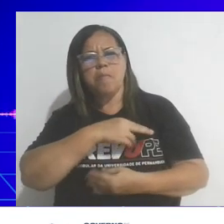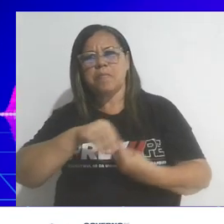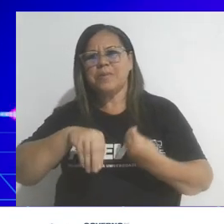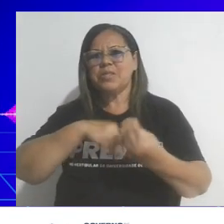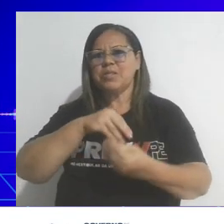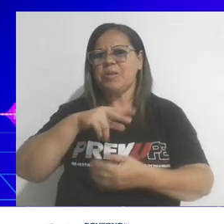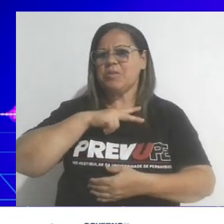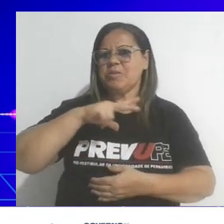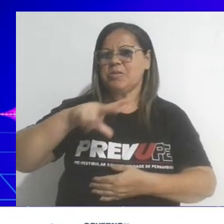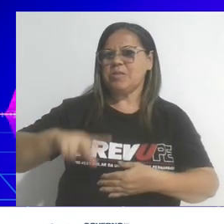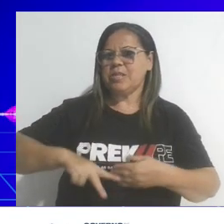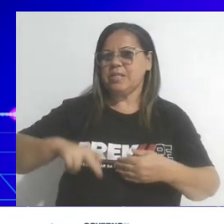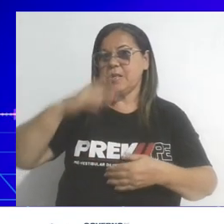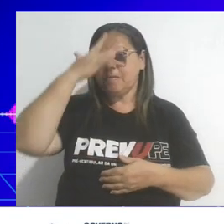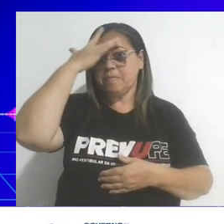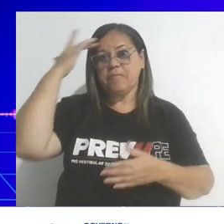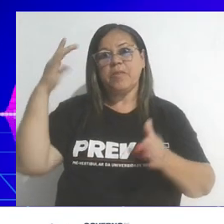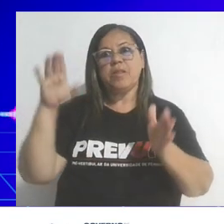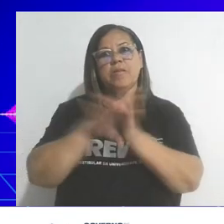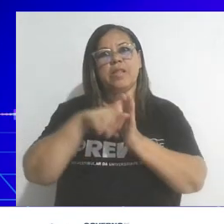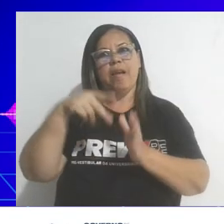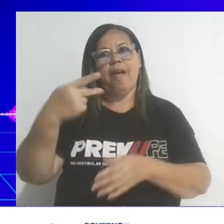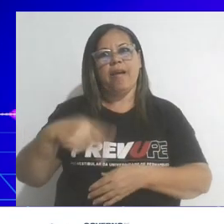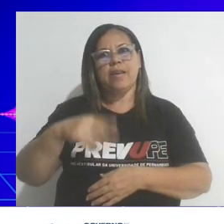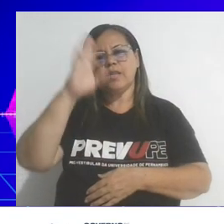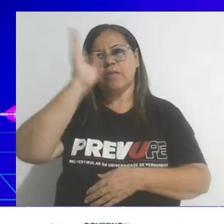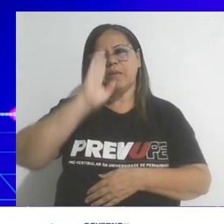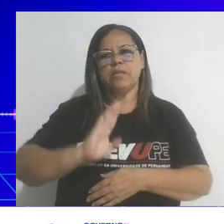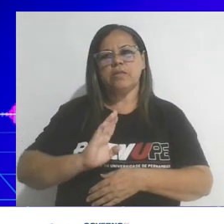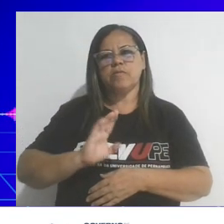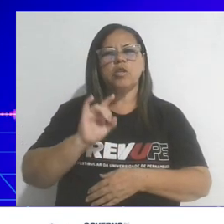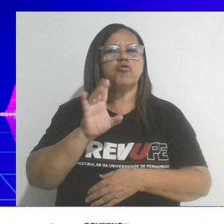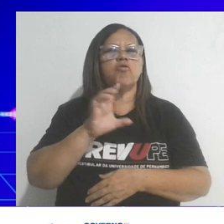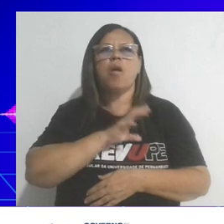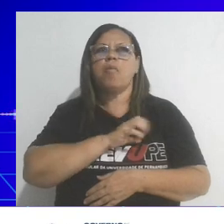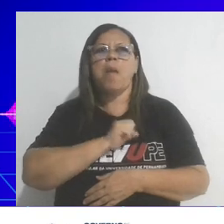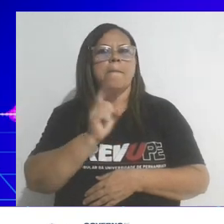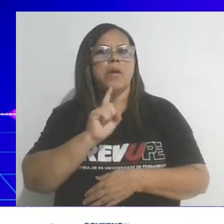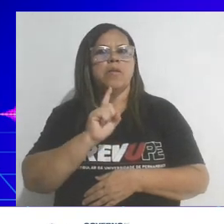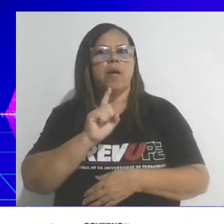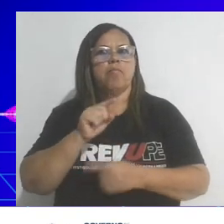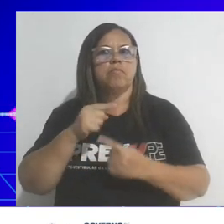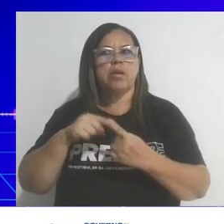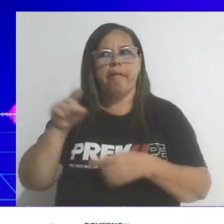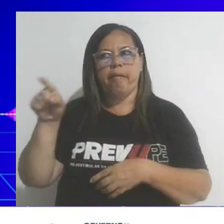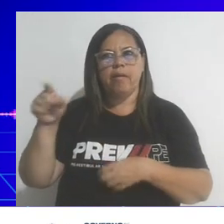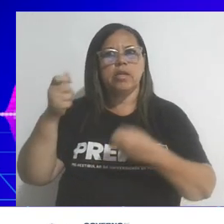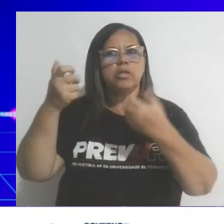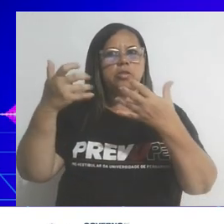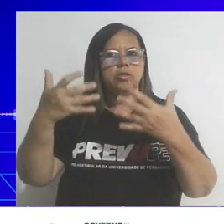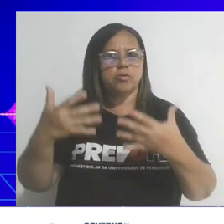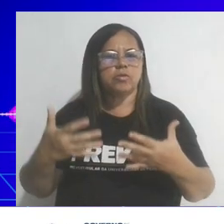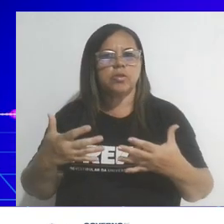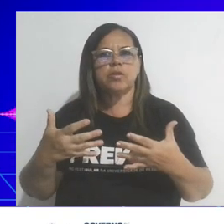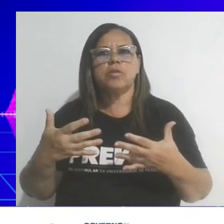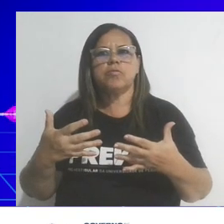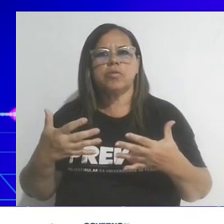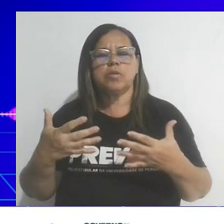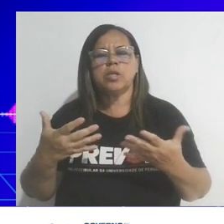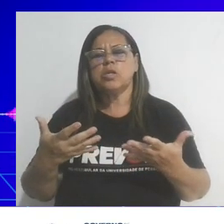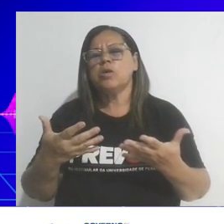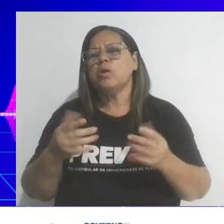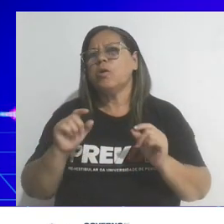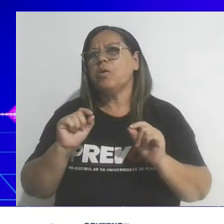dos portugueses aqui no Brasil e o melhor é que ele não ficou só na paixão não o autor sacou que os choes culturais entre os